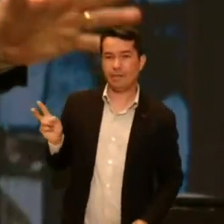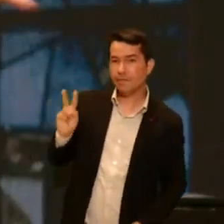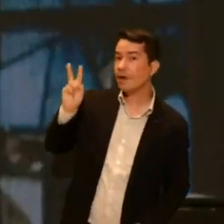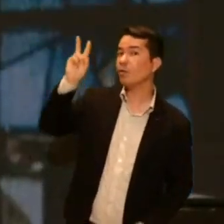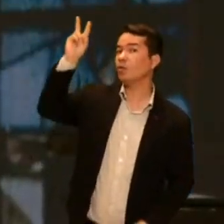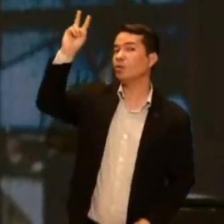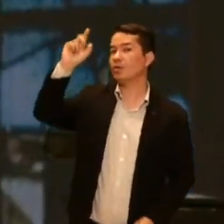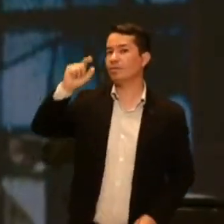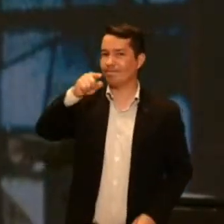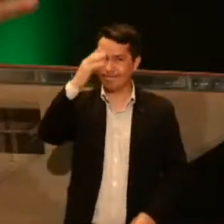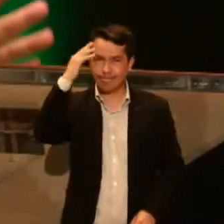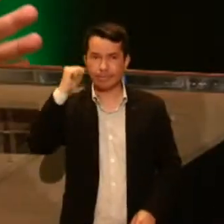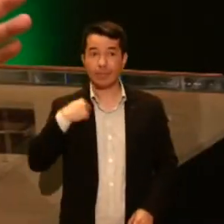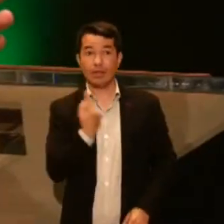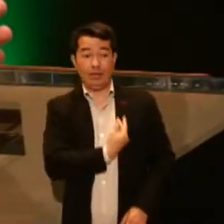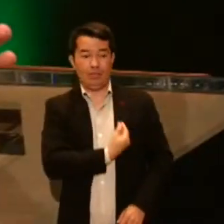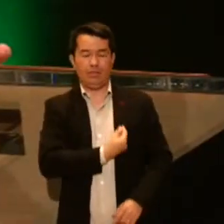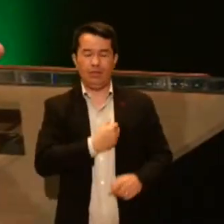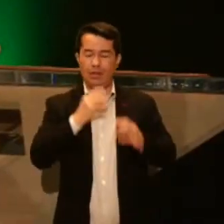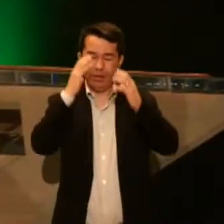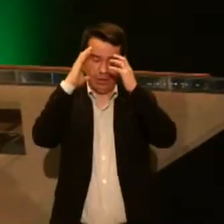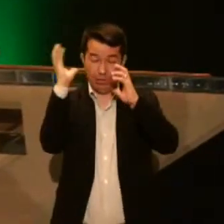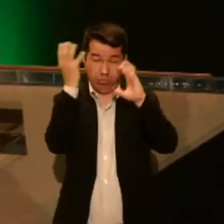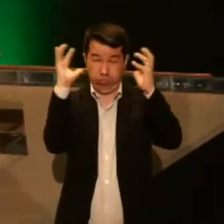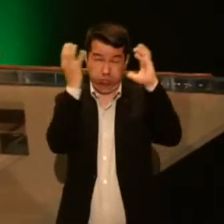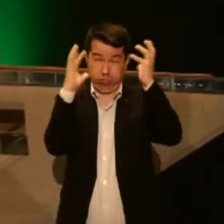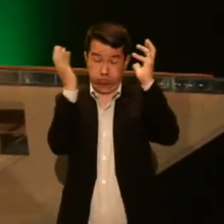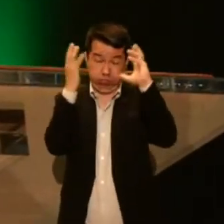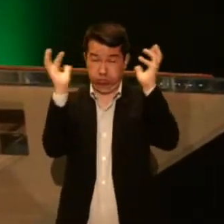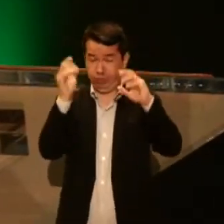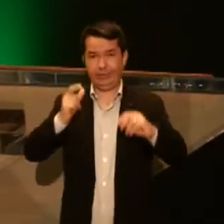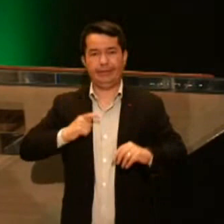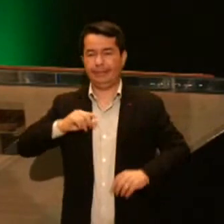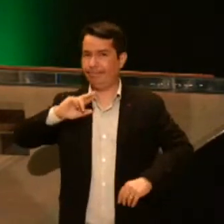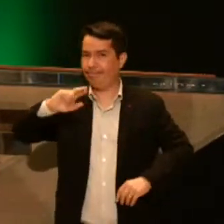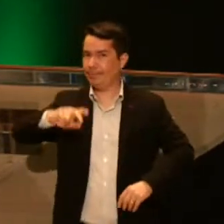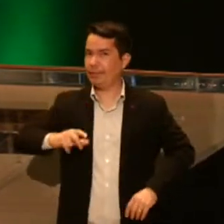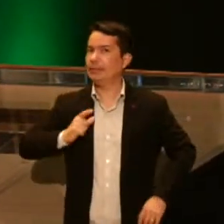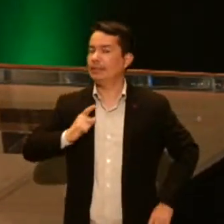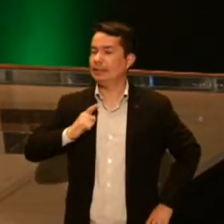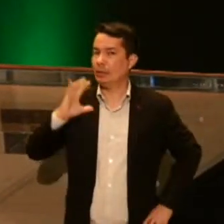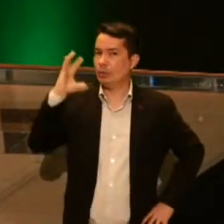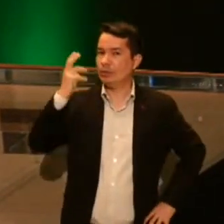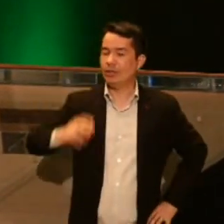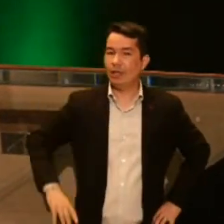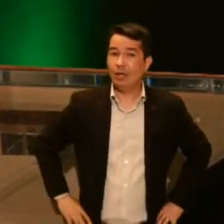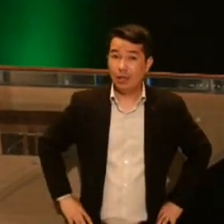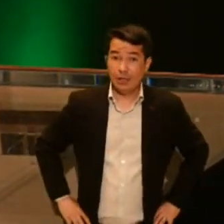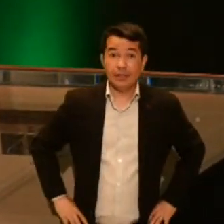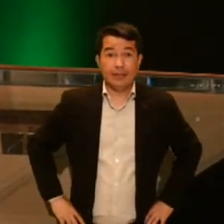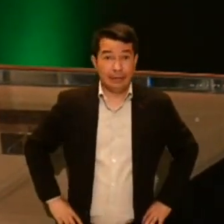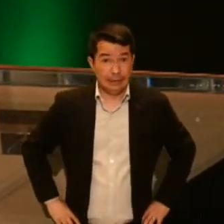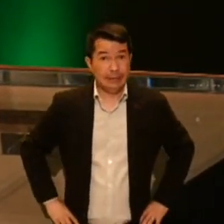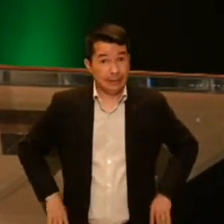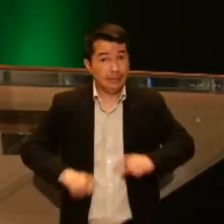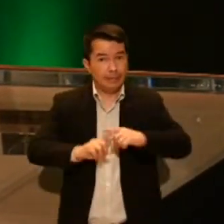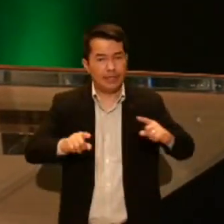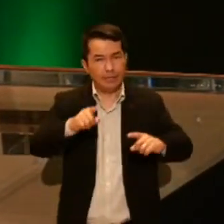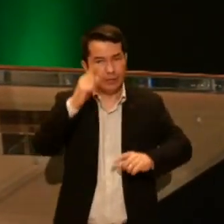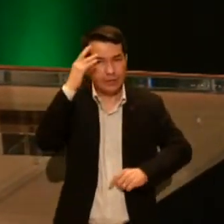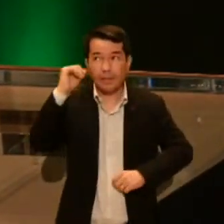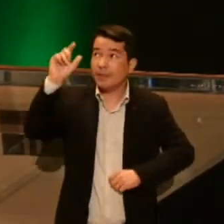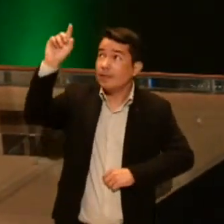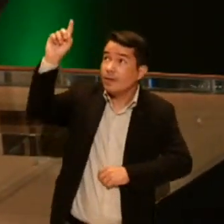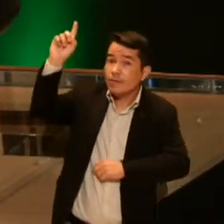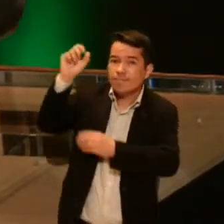porque mexeu com a vida de todo mundo. E com certeza as manifestações da graça de Deus estão dizendo para a